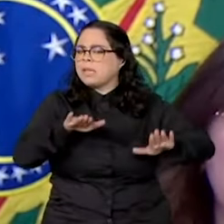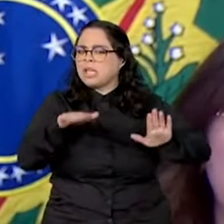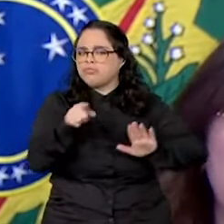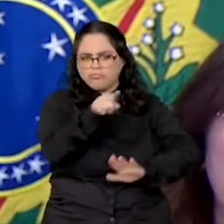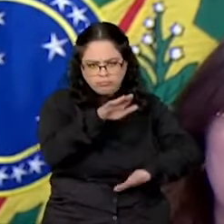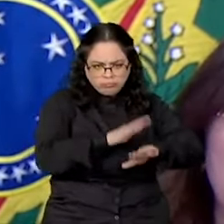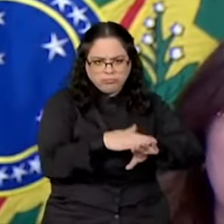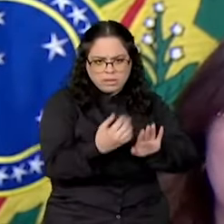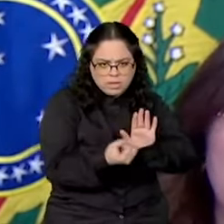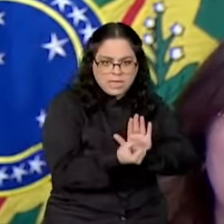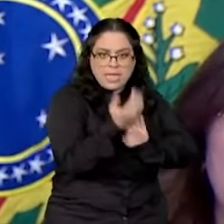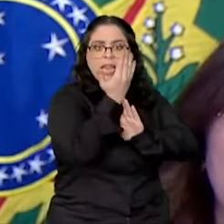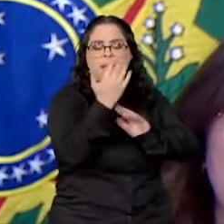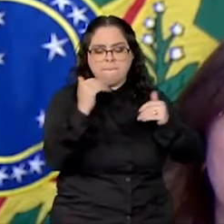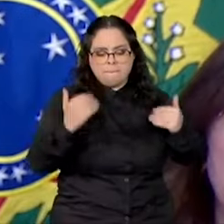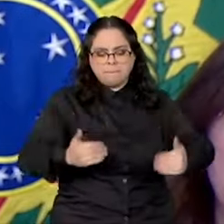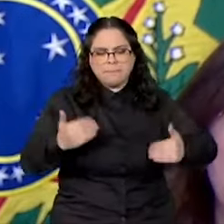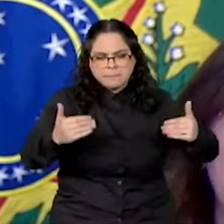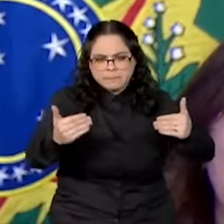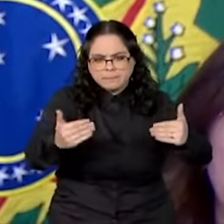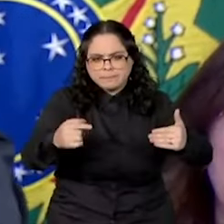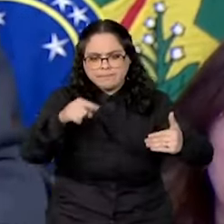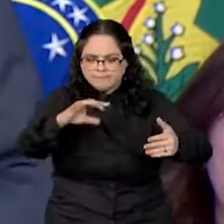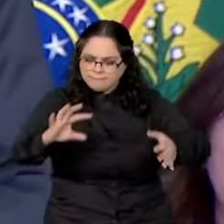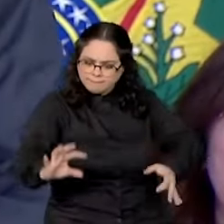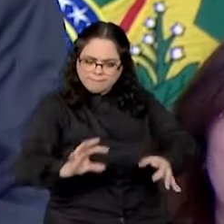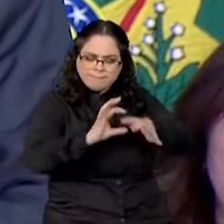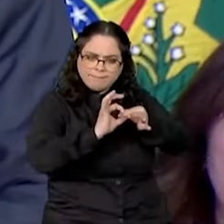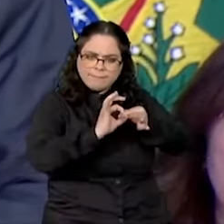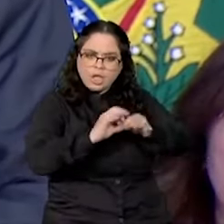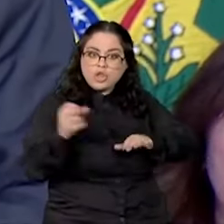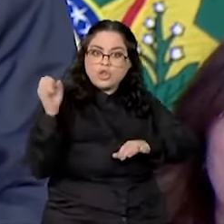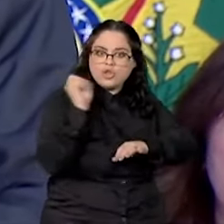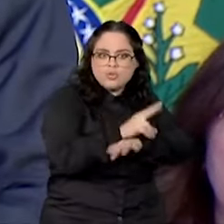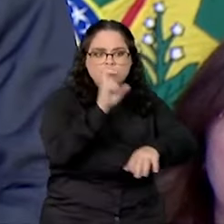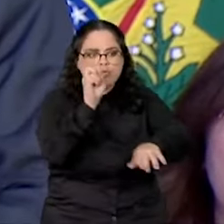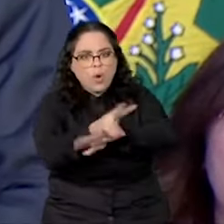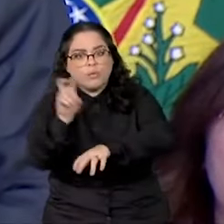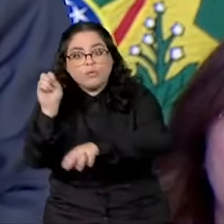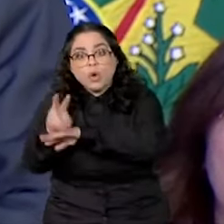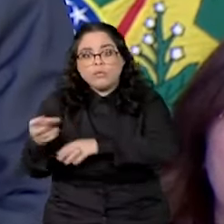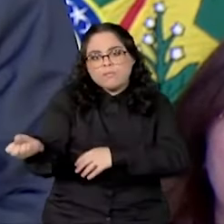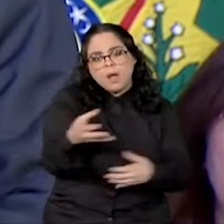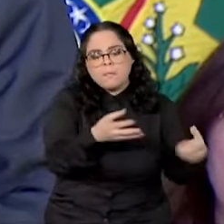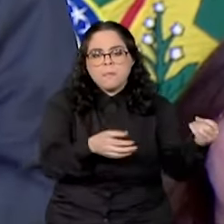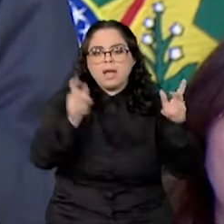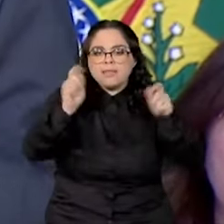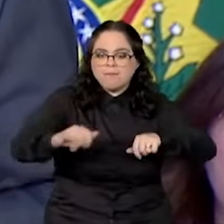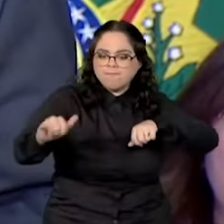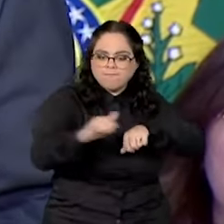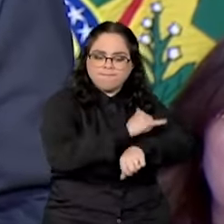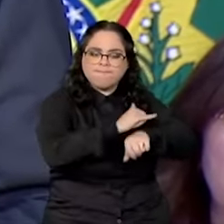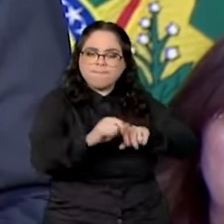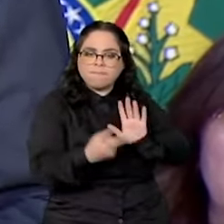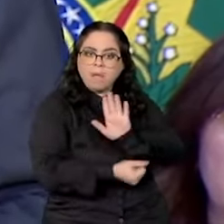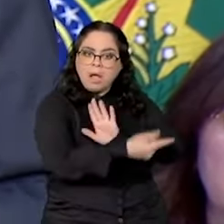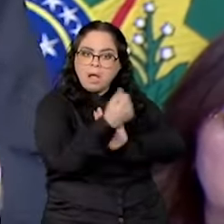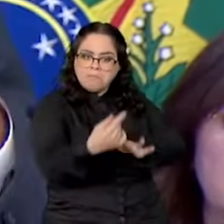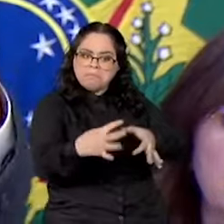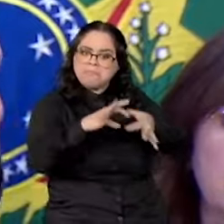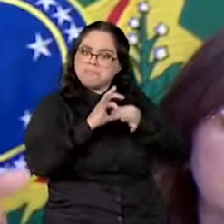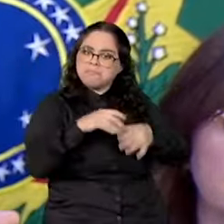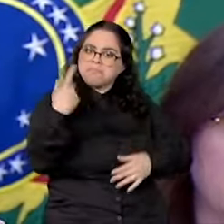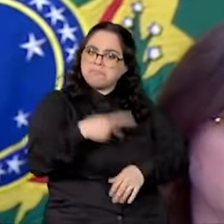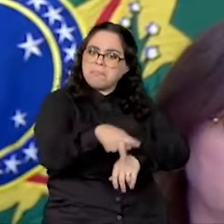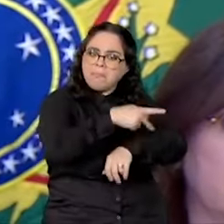que você cria muitas novas oportunidades de gerar recursos para o país, de